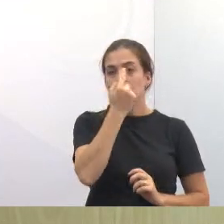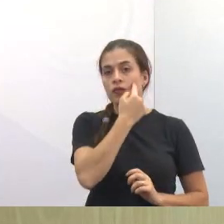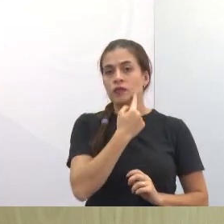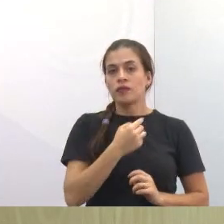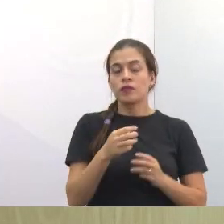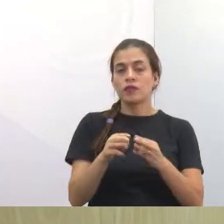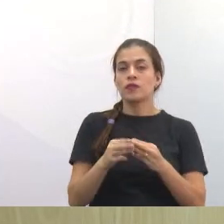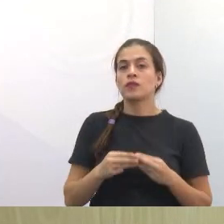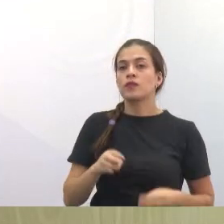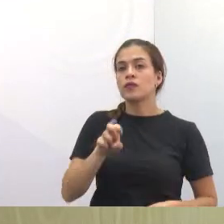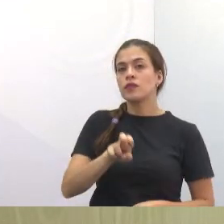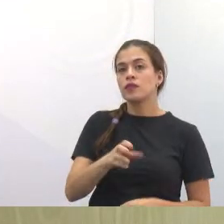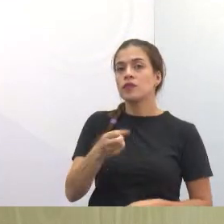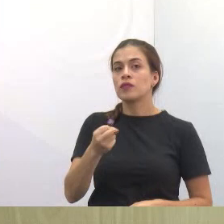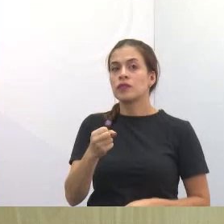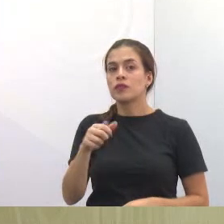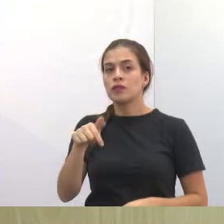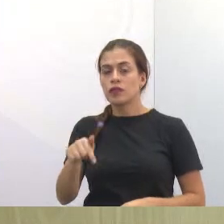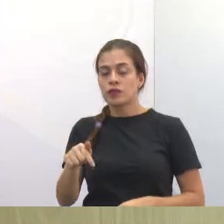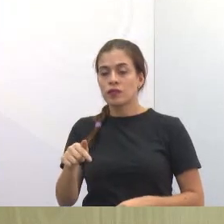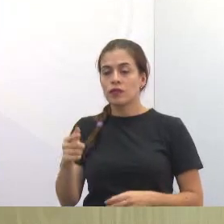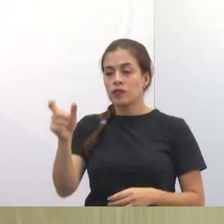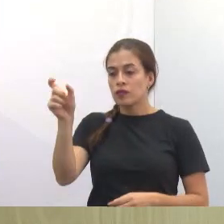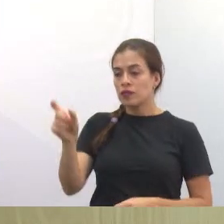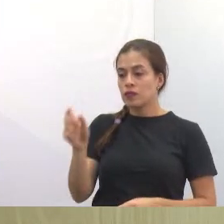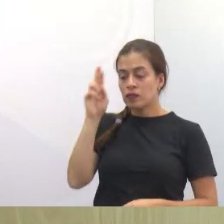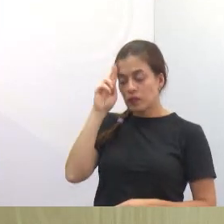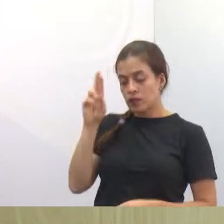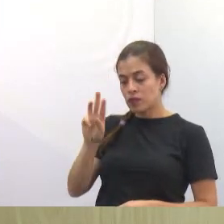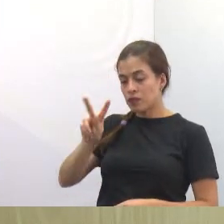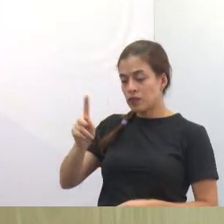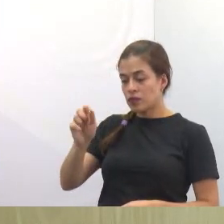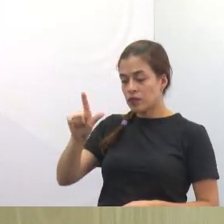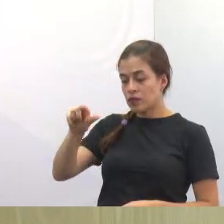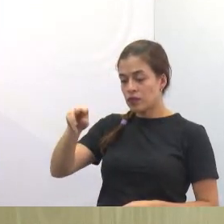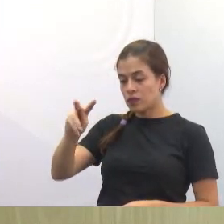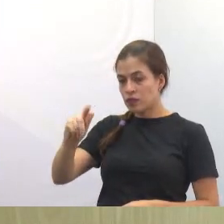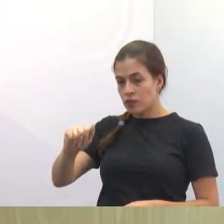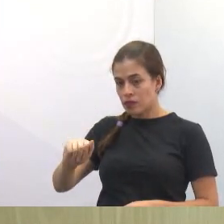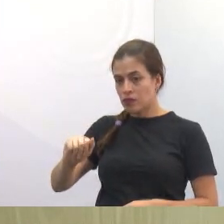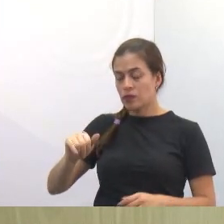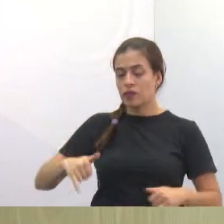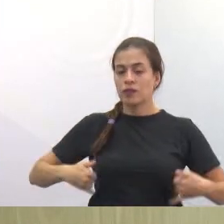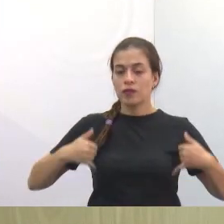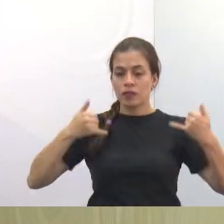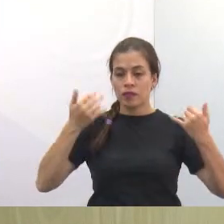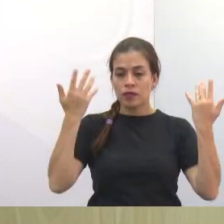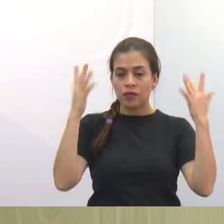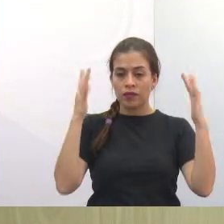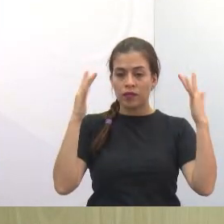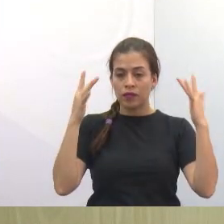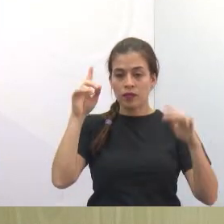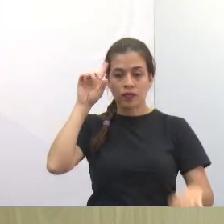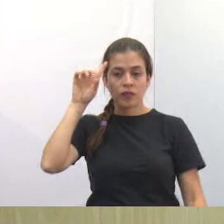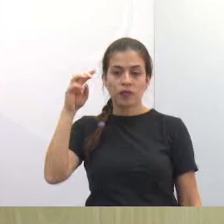Lota, menção de meta, senhora Ilka Rodrigues Soares, pelo transcurso do seu aniversário, comemorado em 4 de agosto.